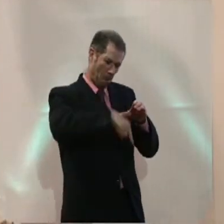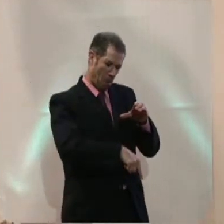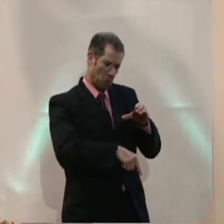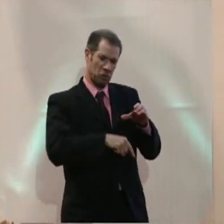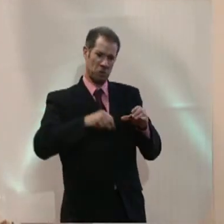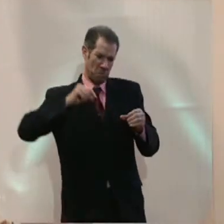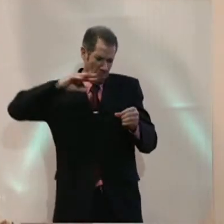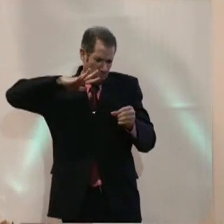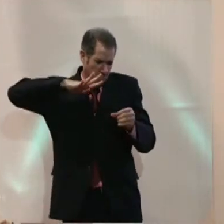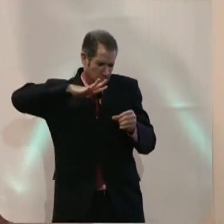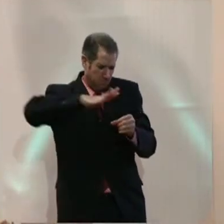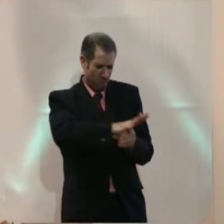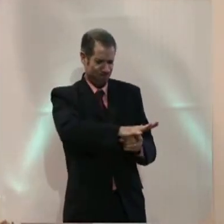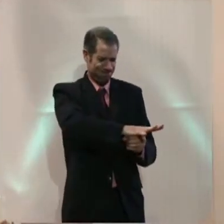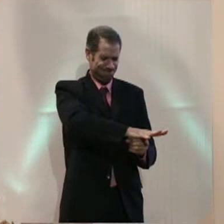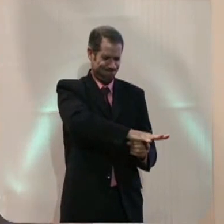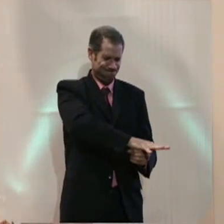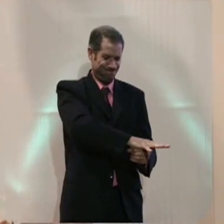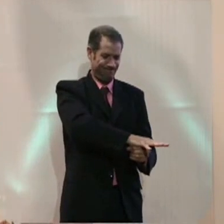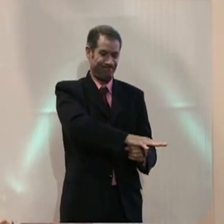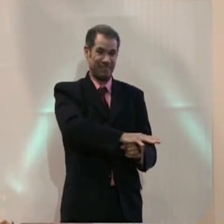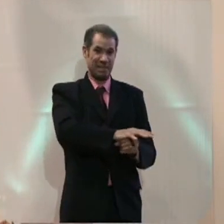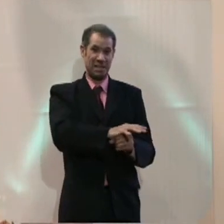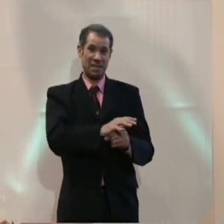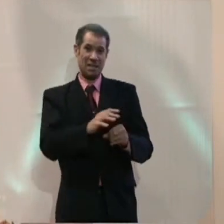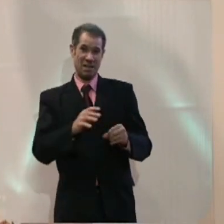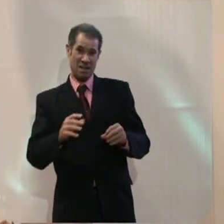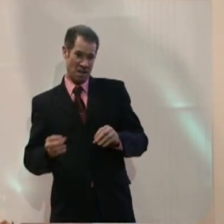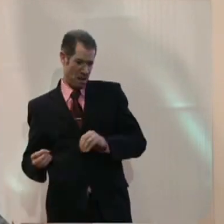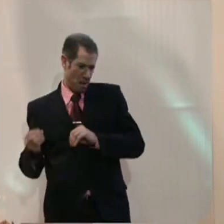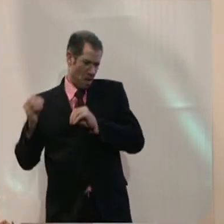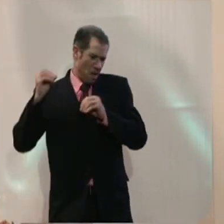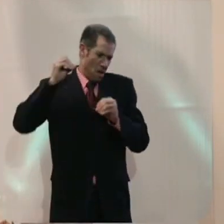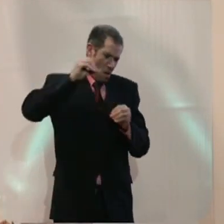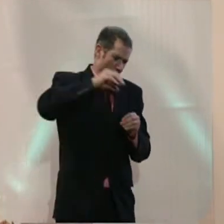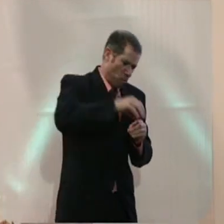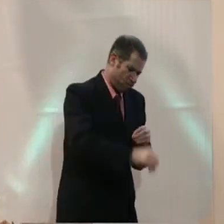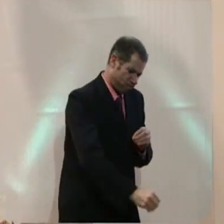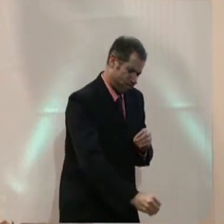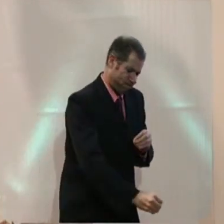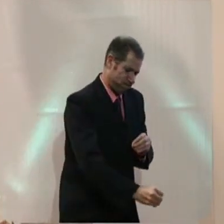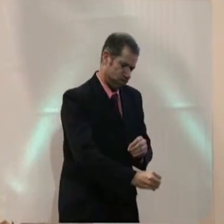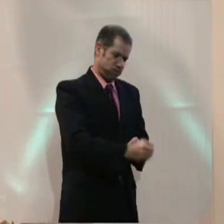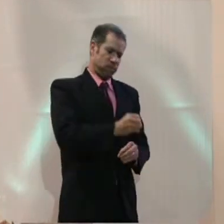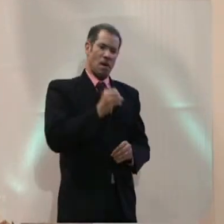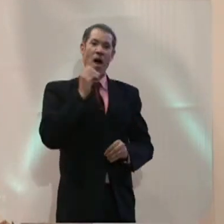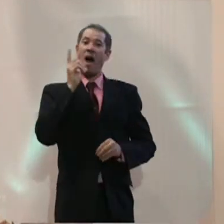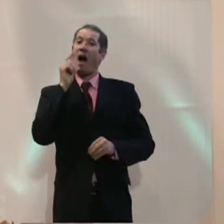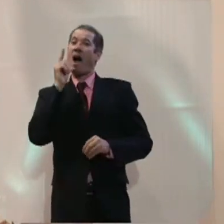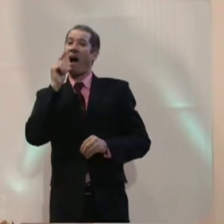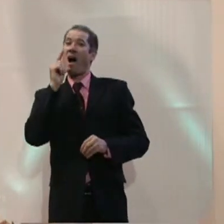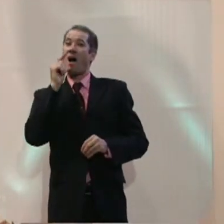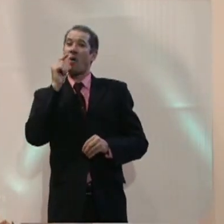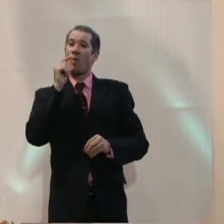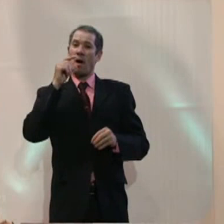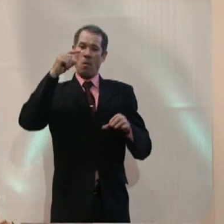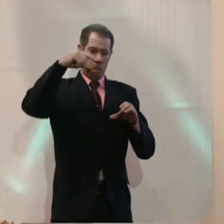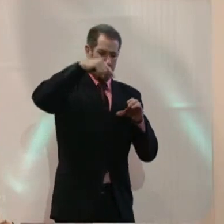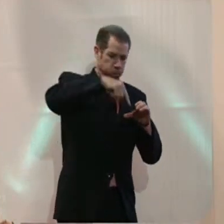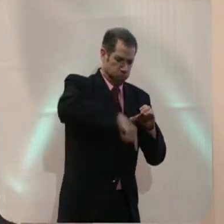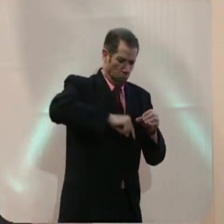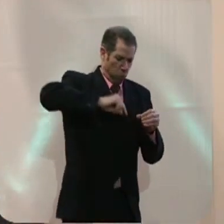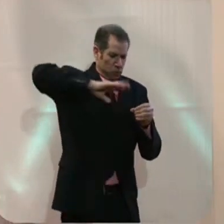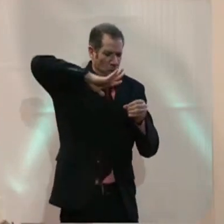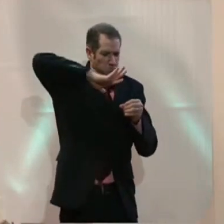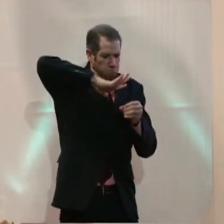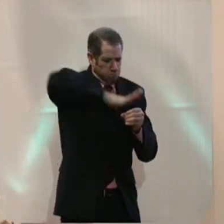desentulhado, bastava jogar o balde e você saía com a água. Quando o poço está entulhado,